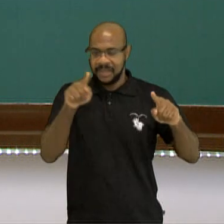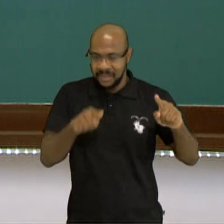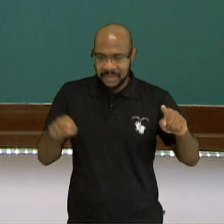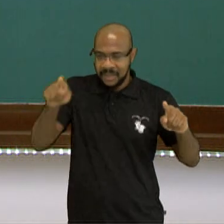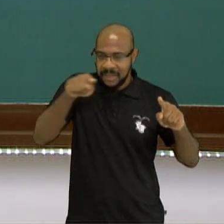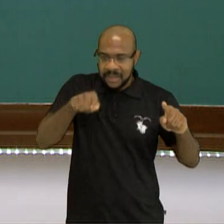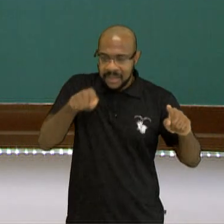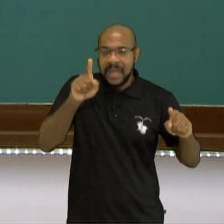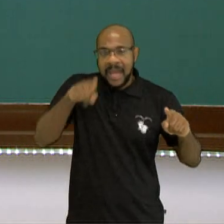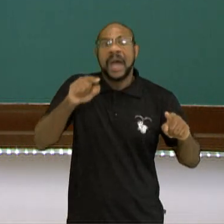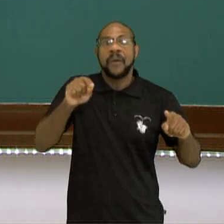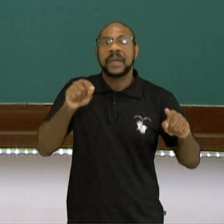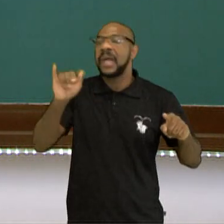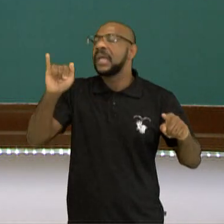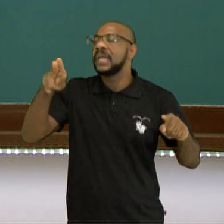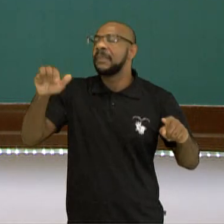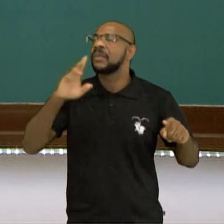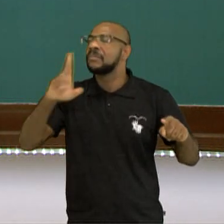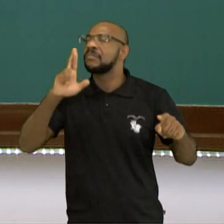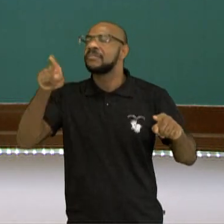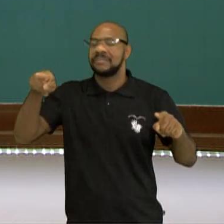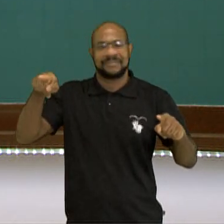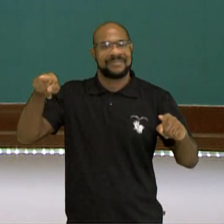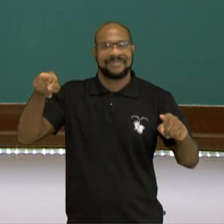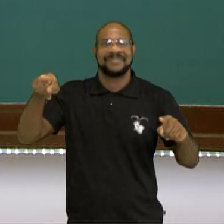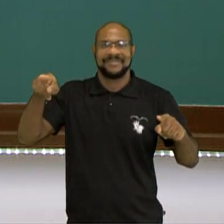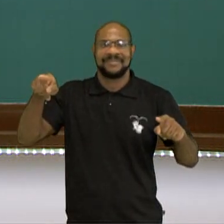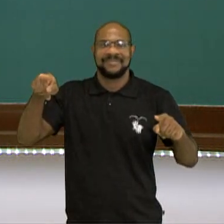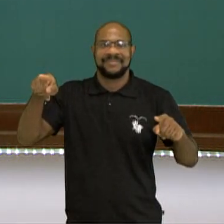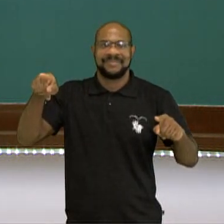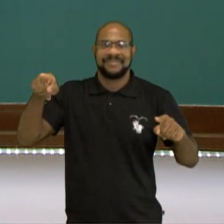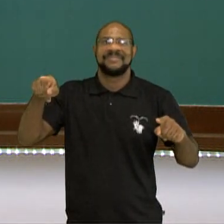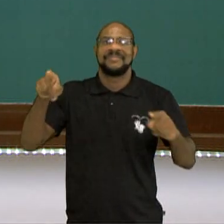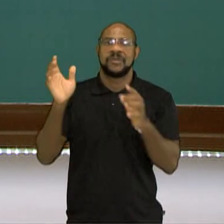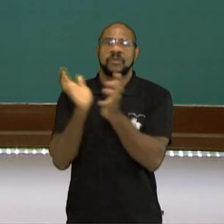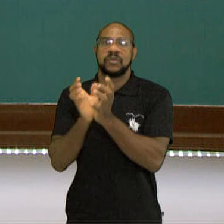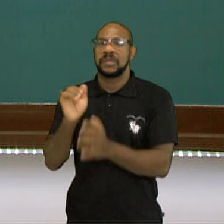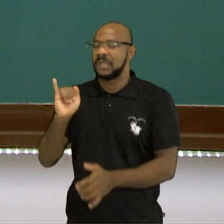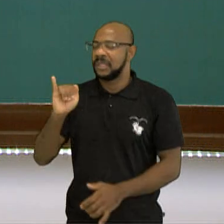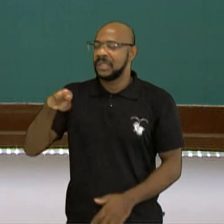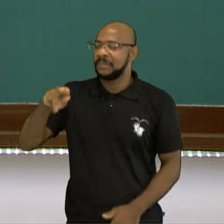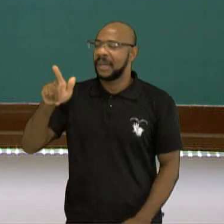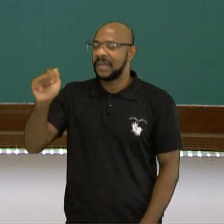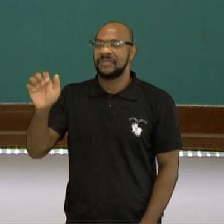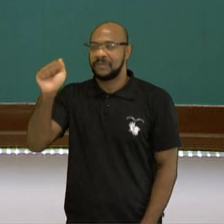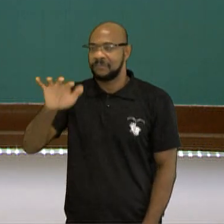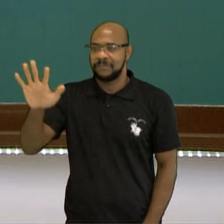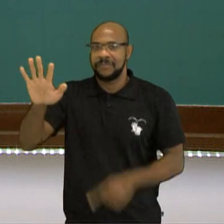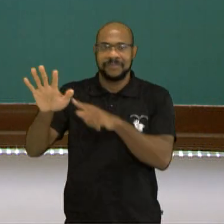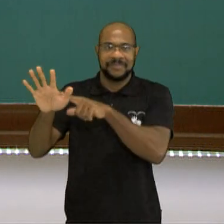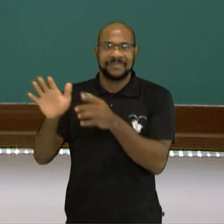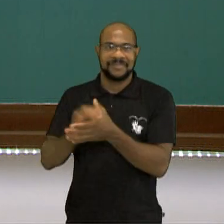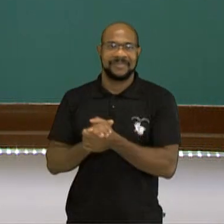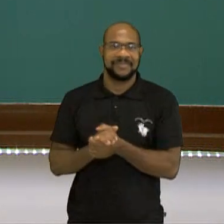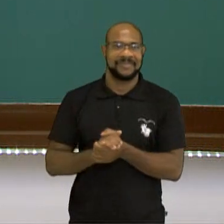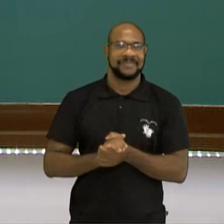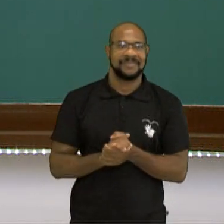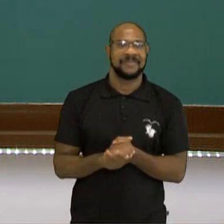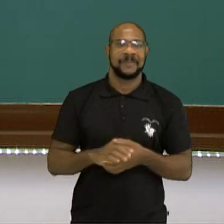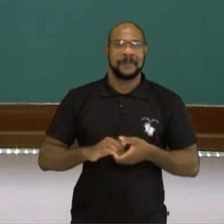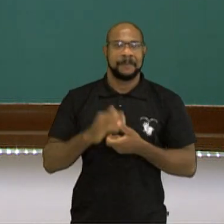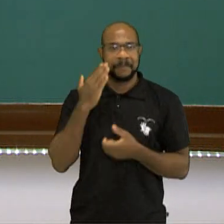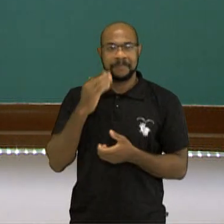Conjunto domínio, conjunto D, valores de X, já guarde isso para você. Contradomínio, conjunto CD, são